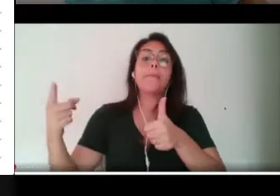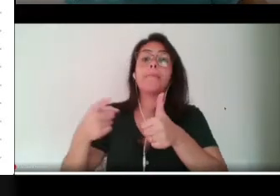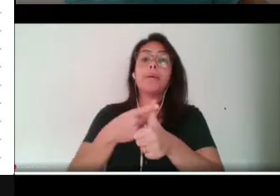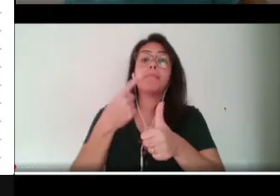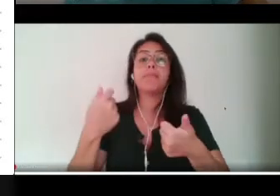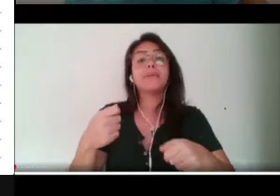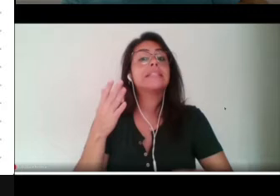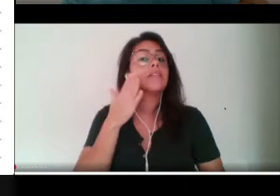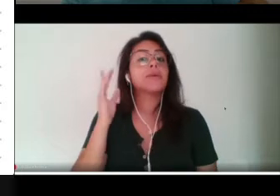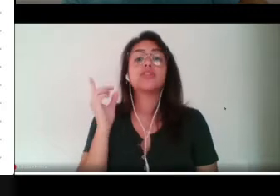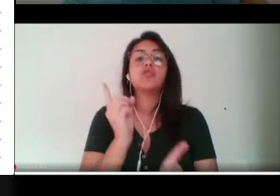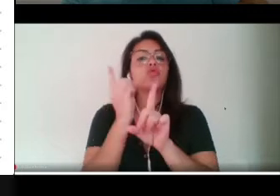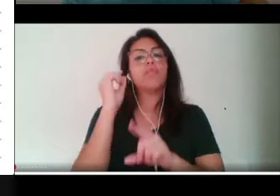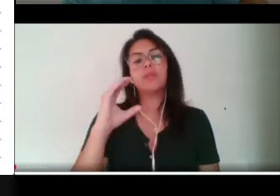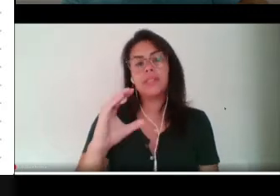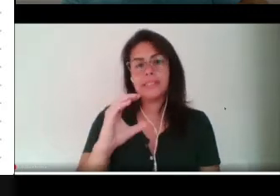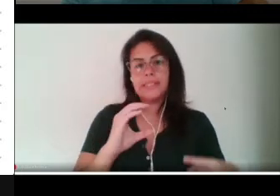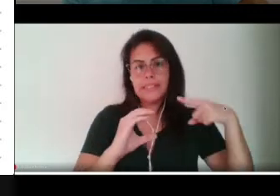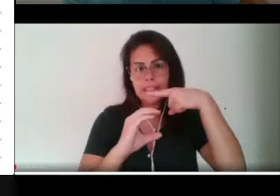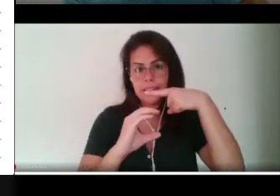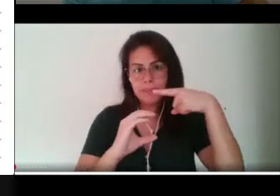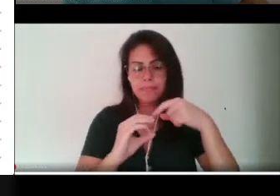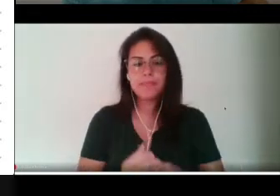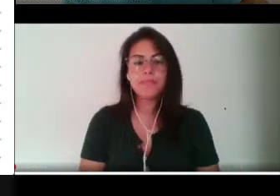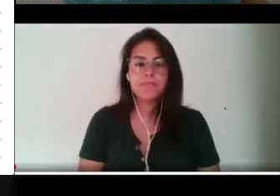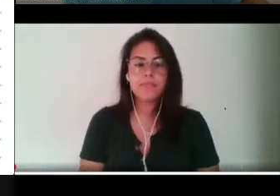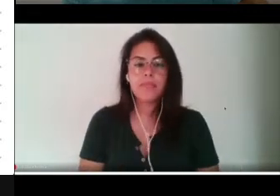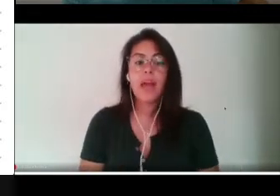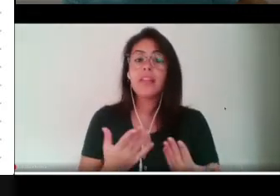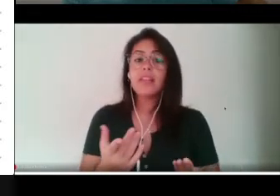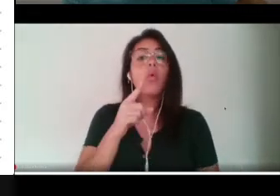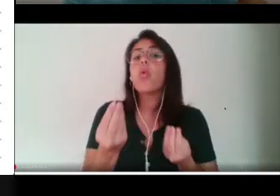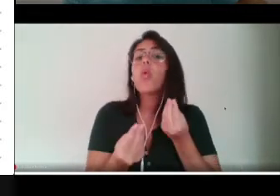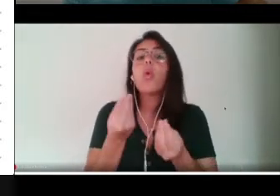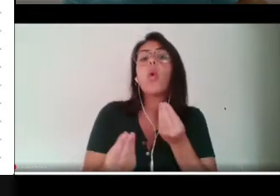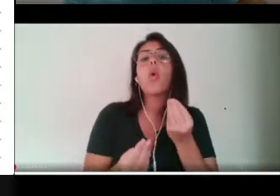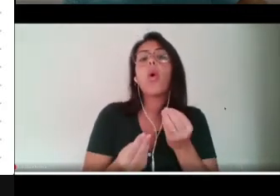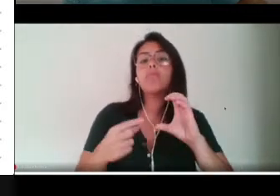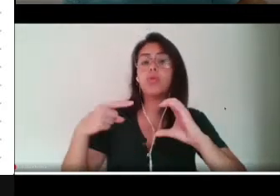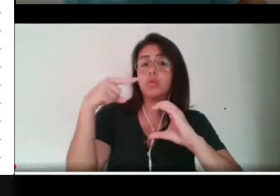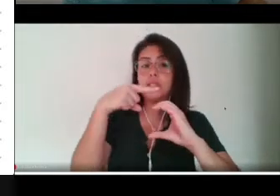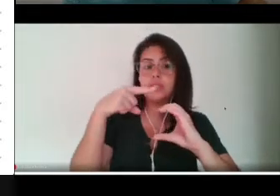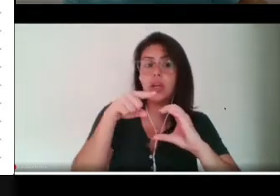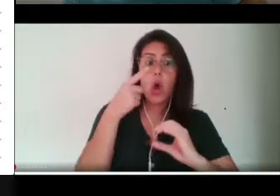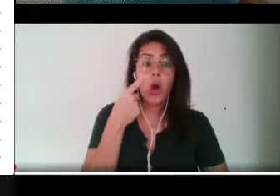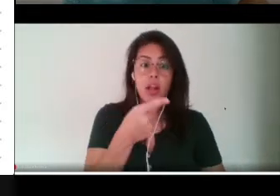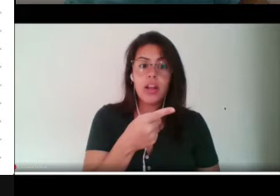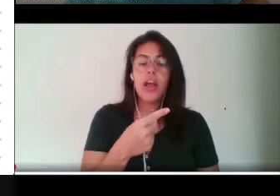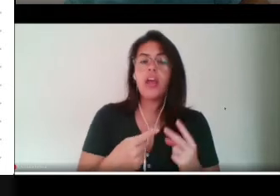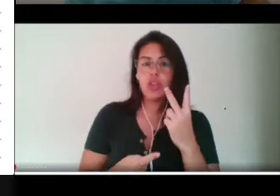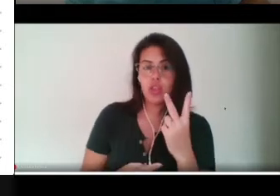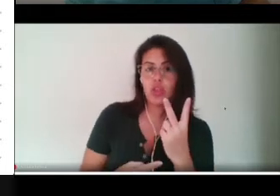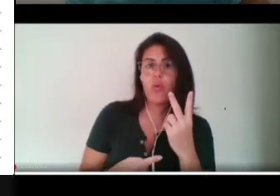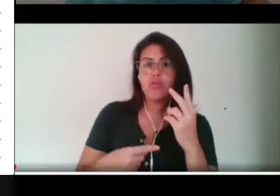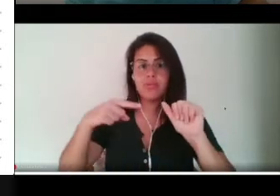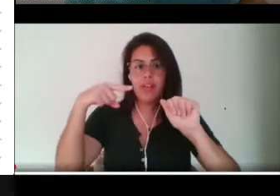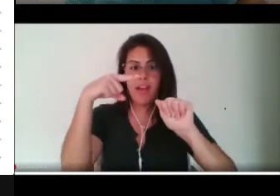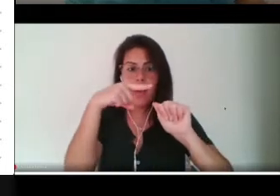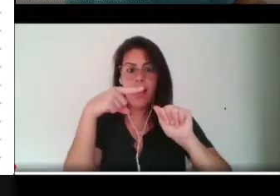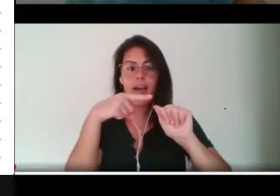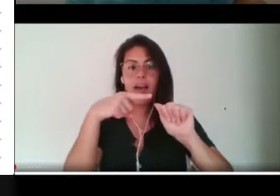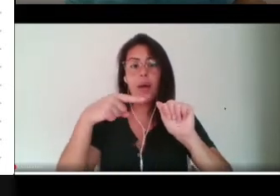C, ele vai ser a soma de 2A, então ele vai ser 12 na direção I, menos